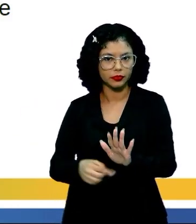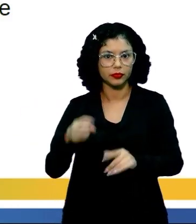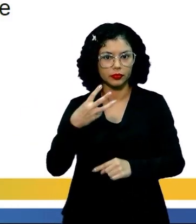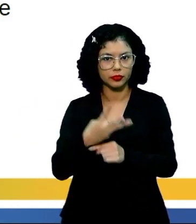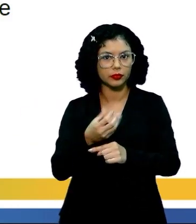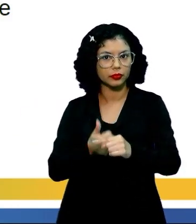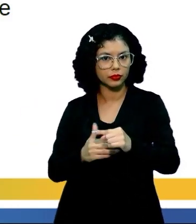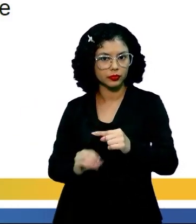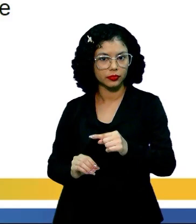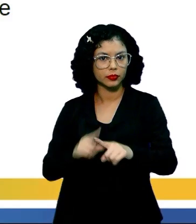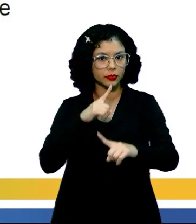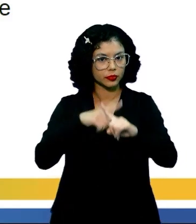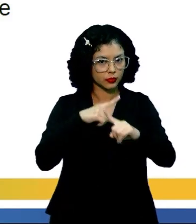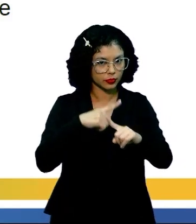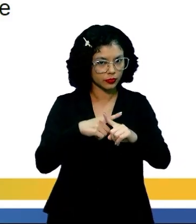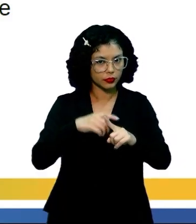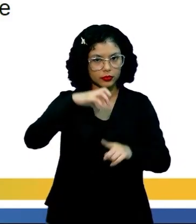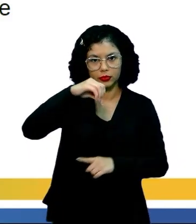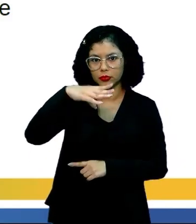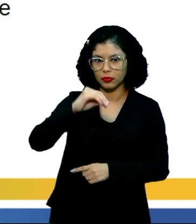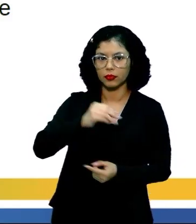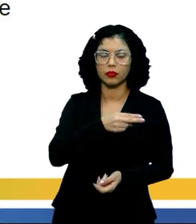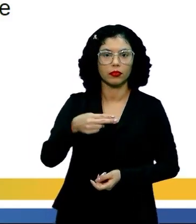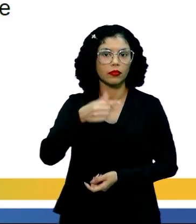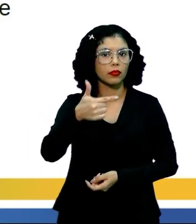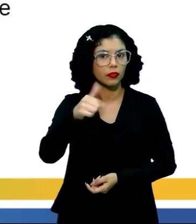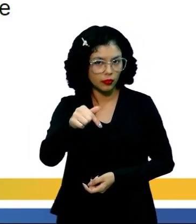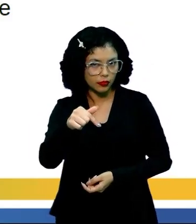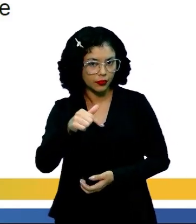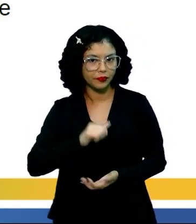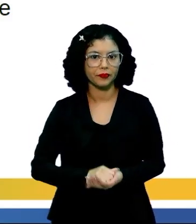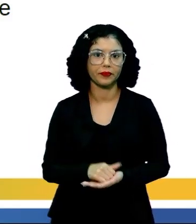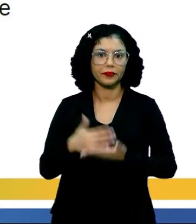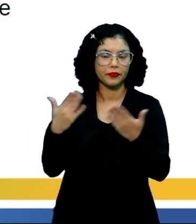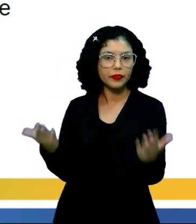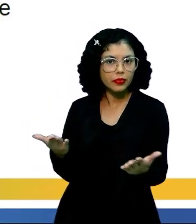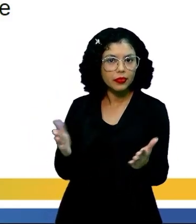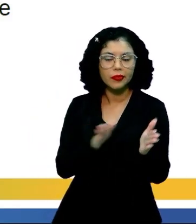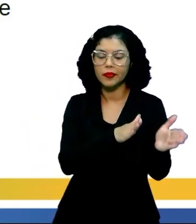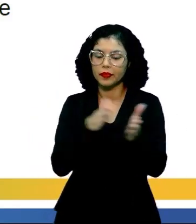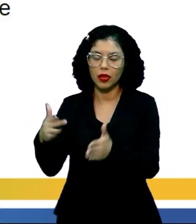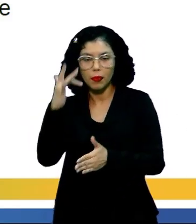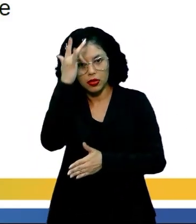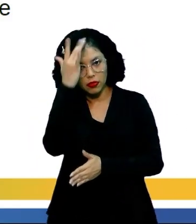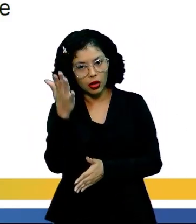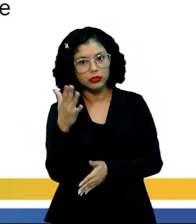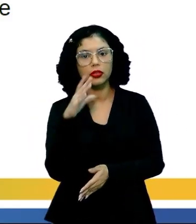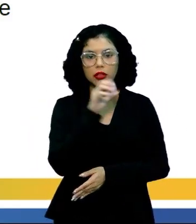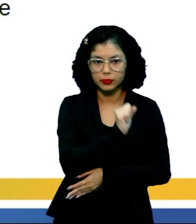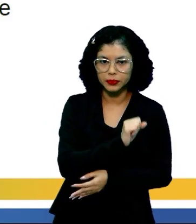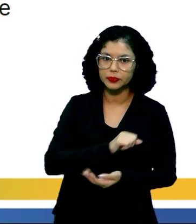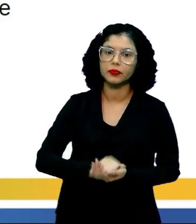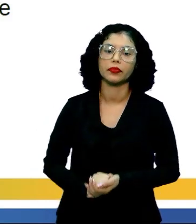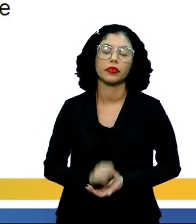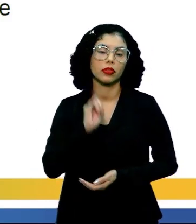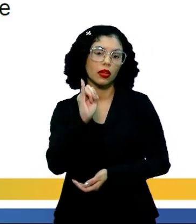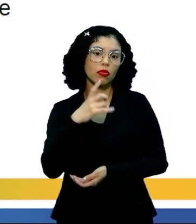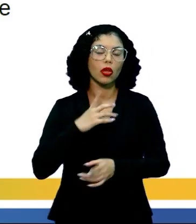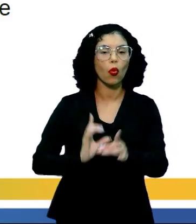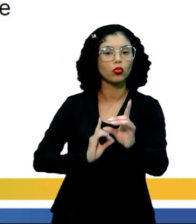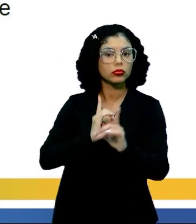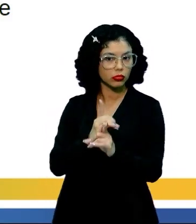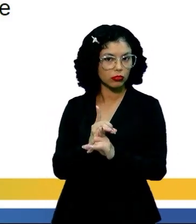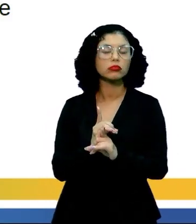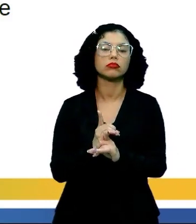3 sobre 10 multiplicado por 90 é igual a 27. É um caminho mais fácil e mais prático. Se você